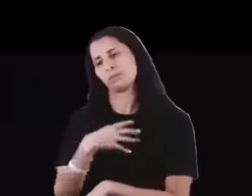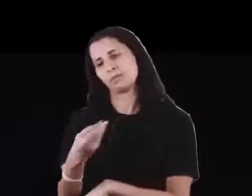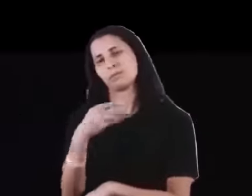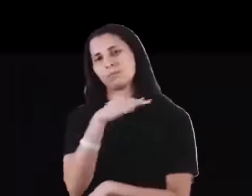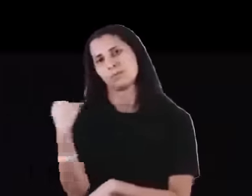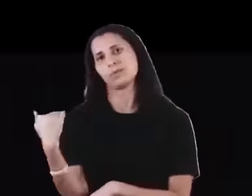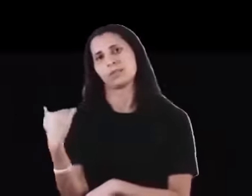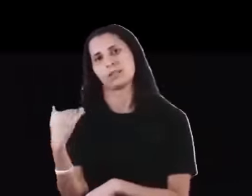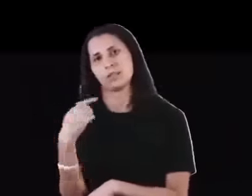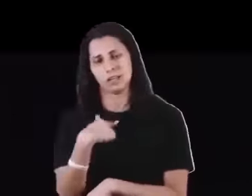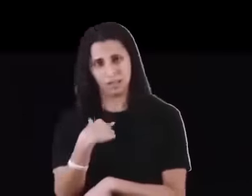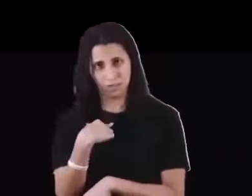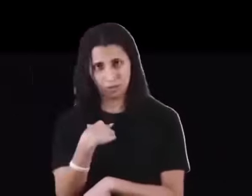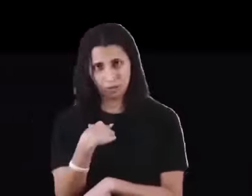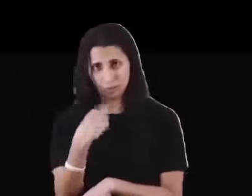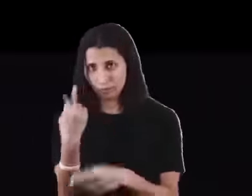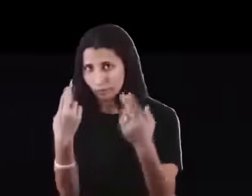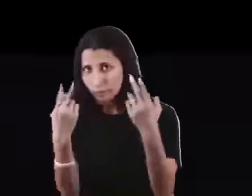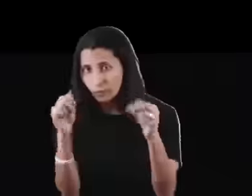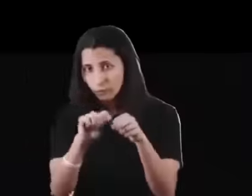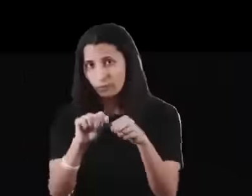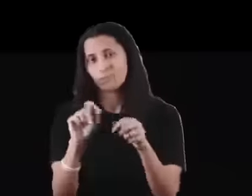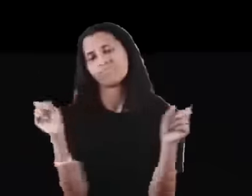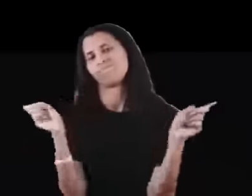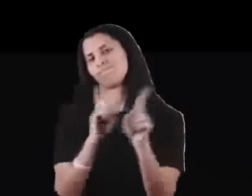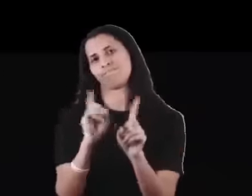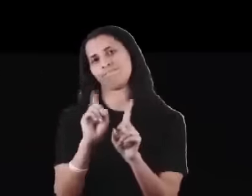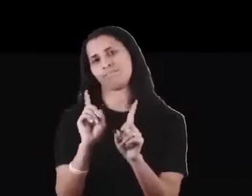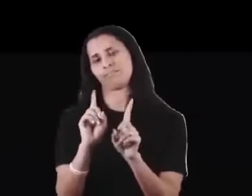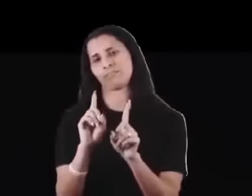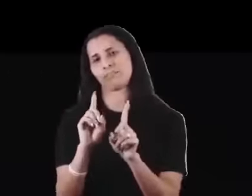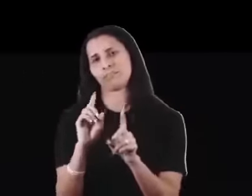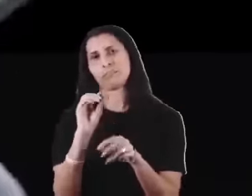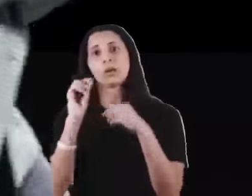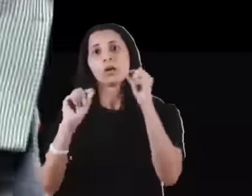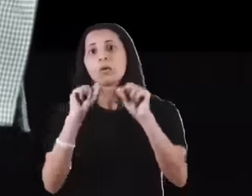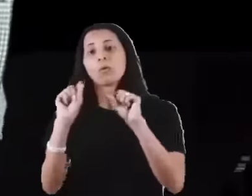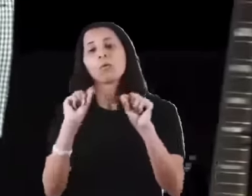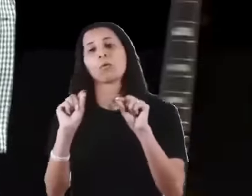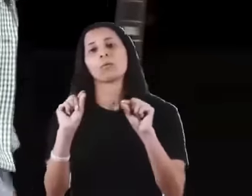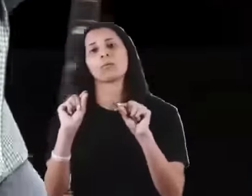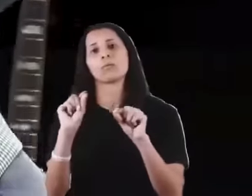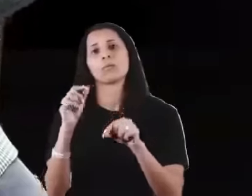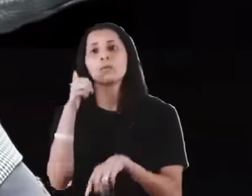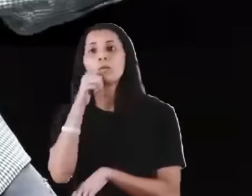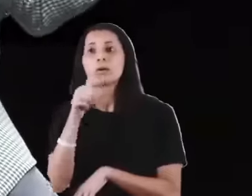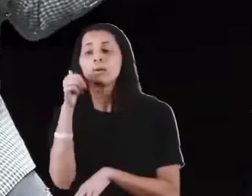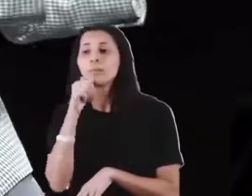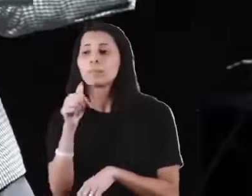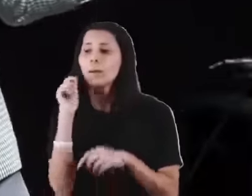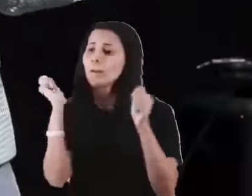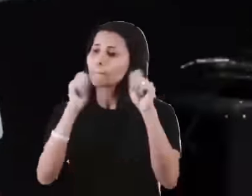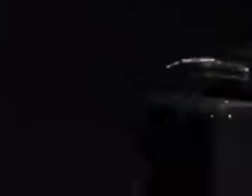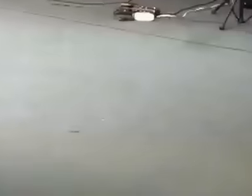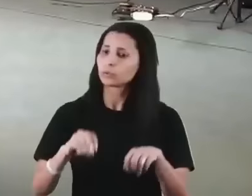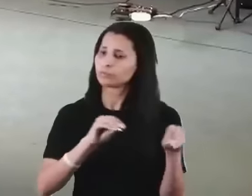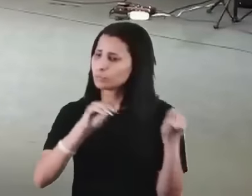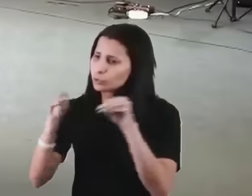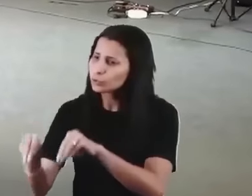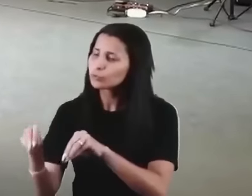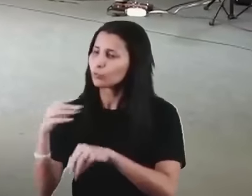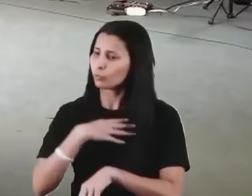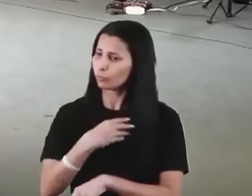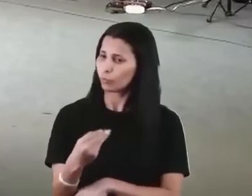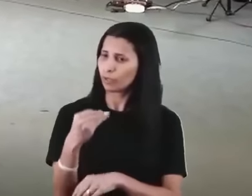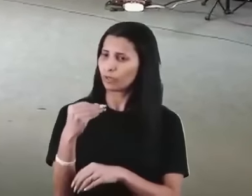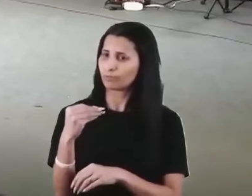eu não tinha esse sangue frio não eu vou ver a mãe que teria capacidade deixar um filho debaixo de uma árvore